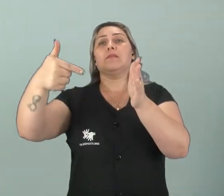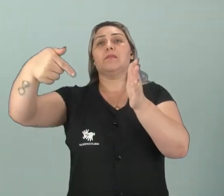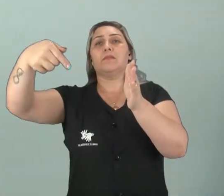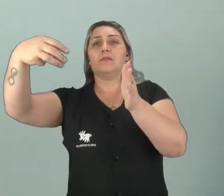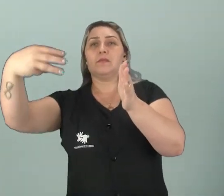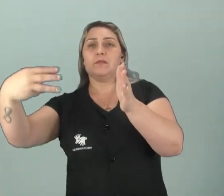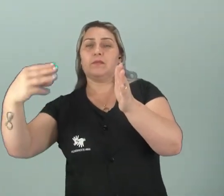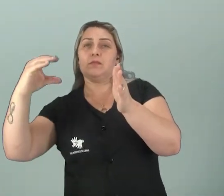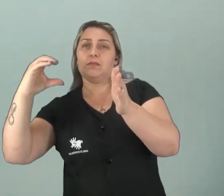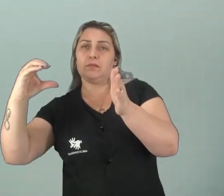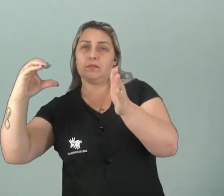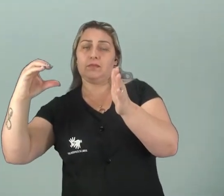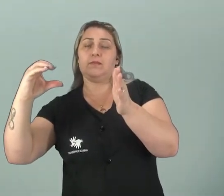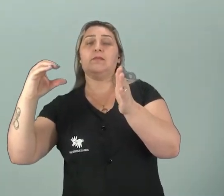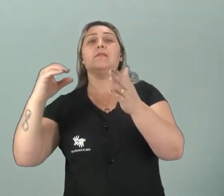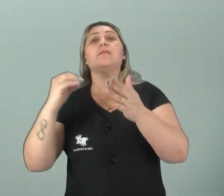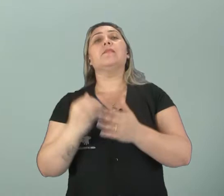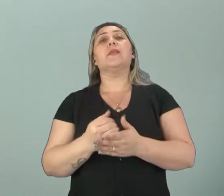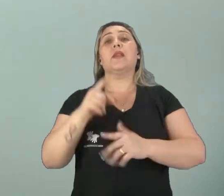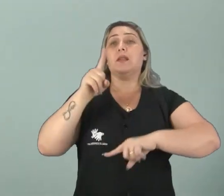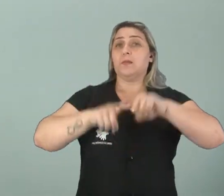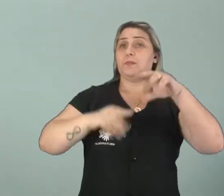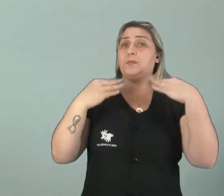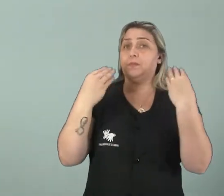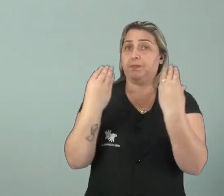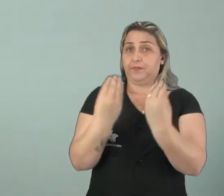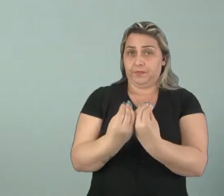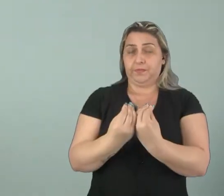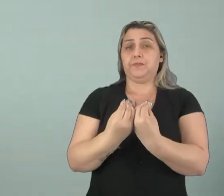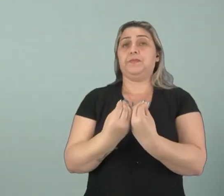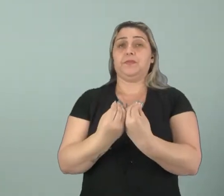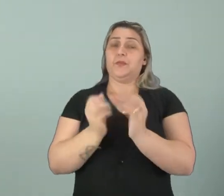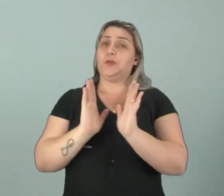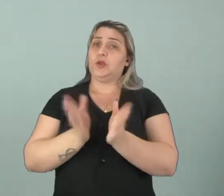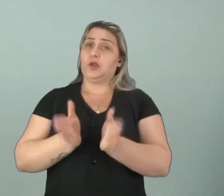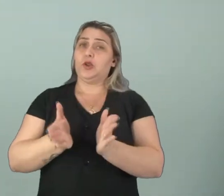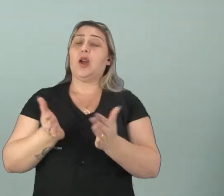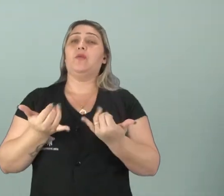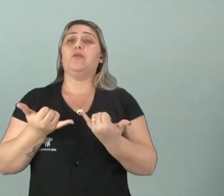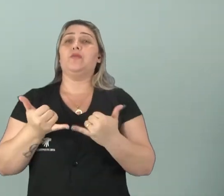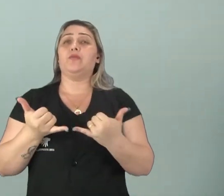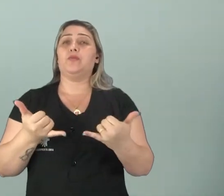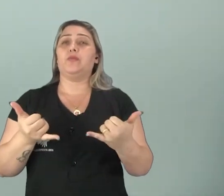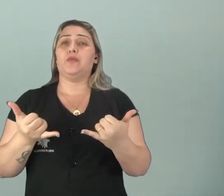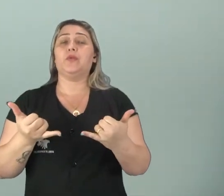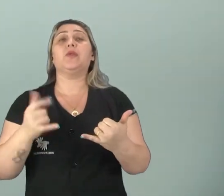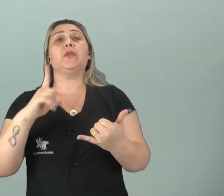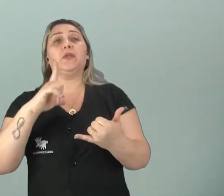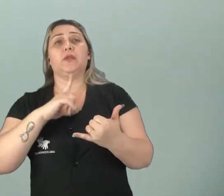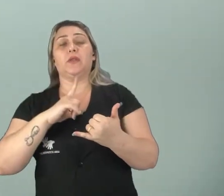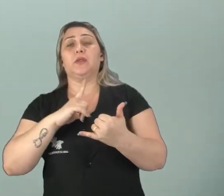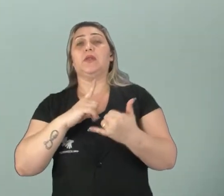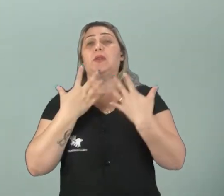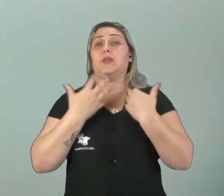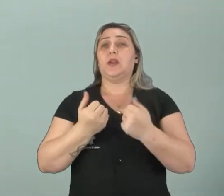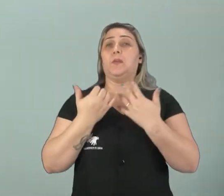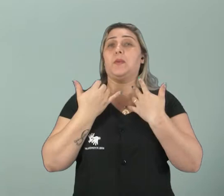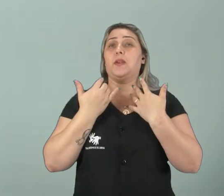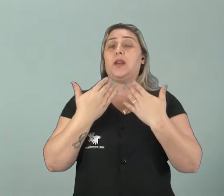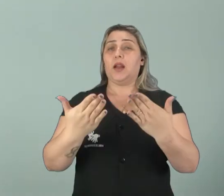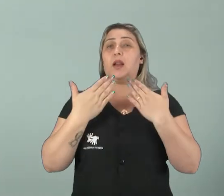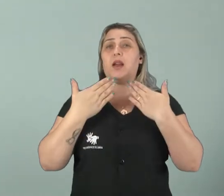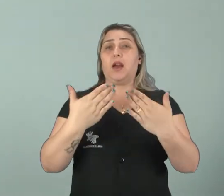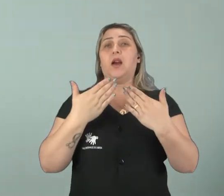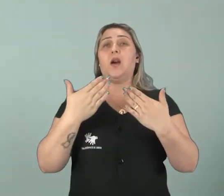Então, naturalmente, os corpos já têm essas moléculas e essas moléculas já estão vibrando. Quando recebe calor, elas